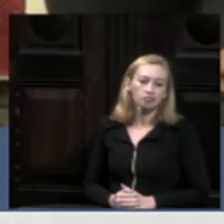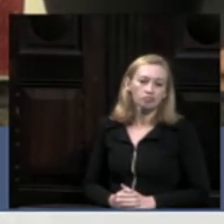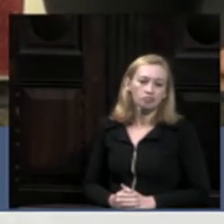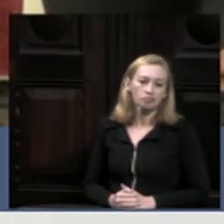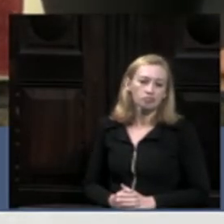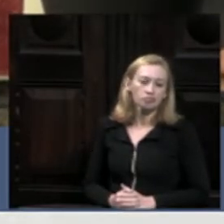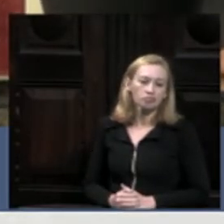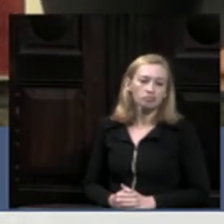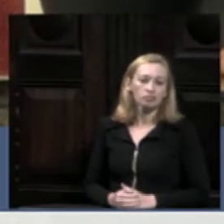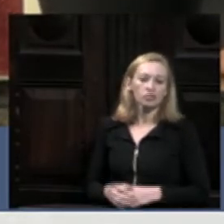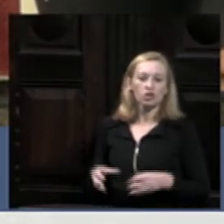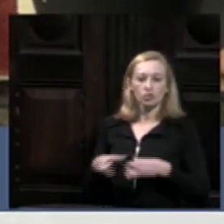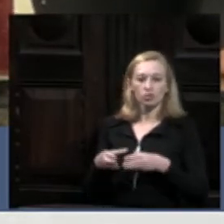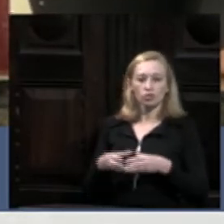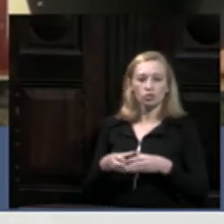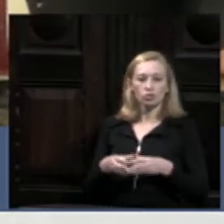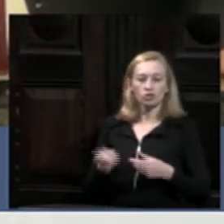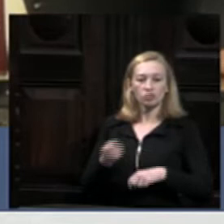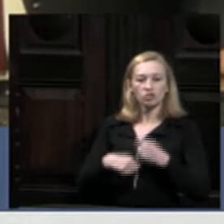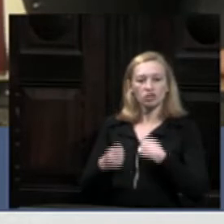Financeira e Controle.